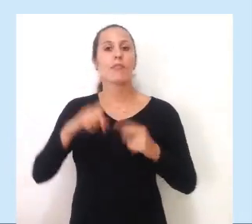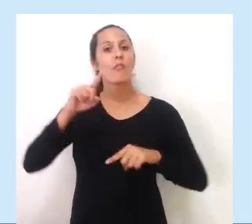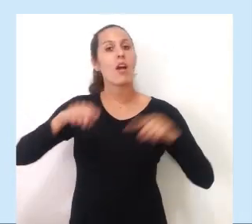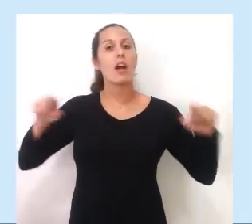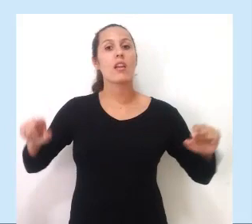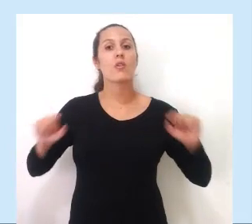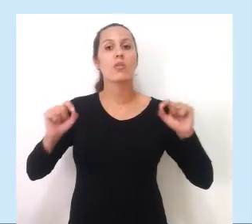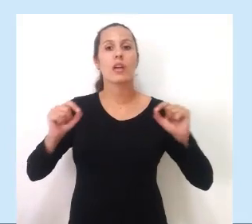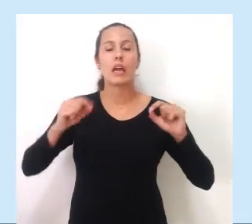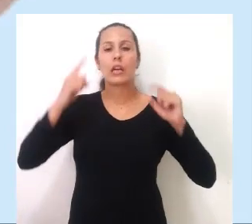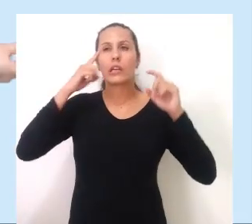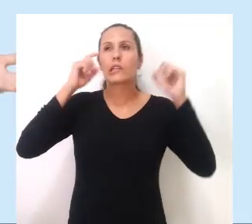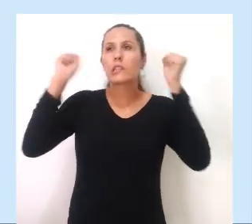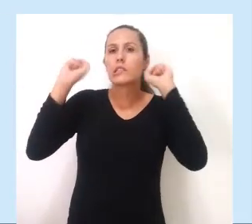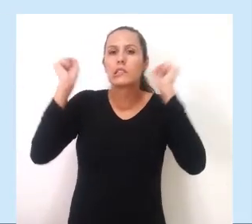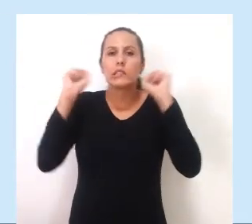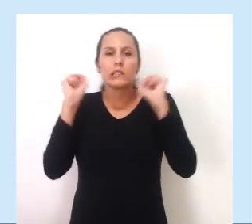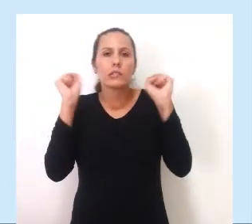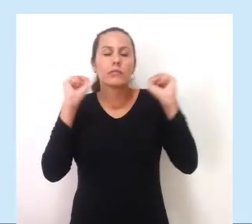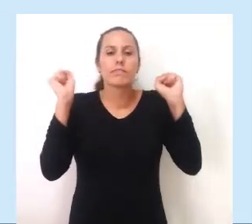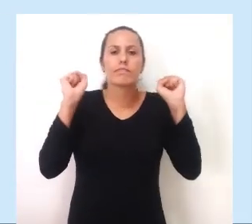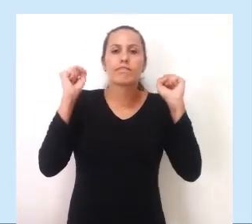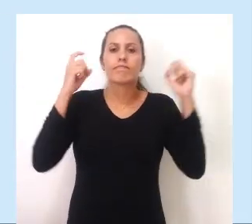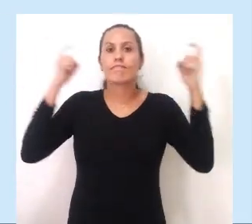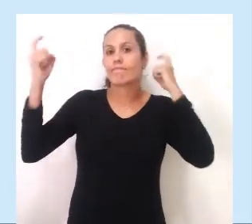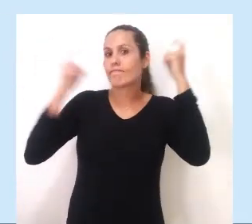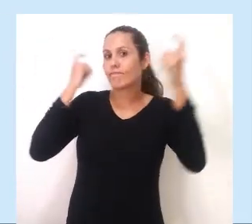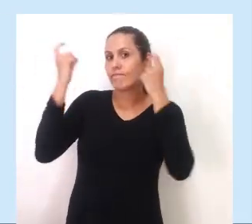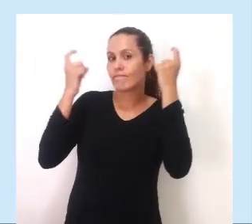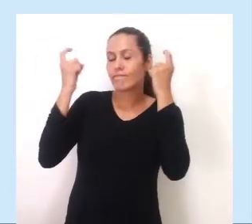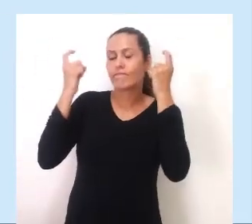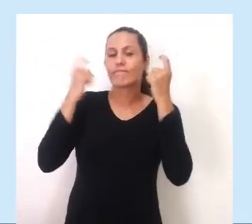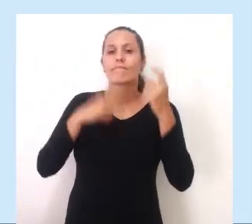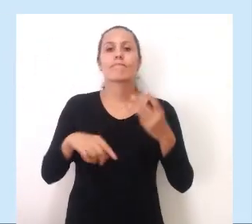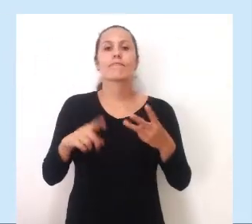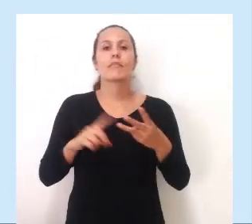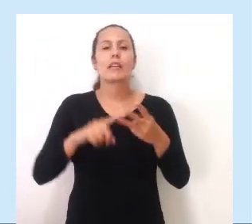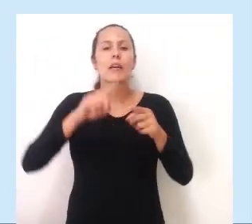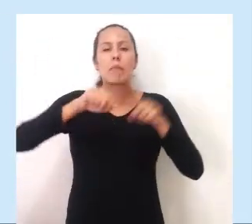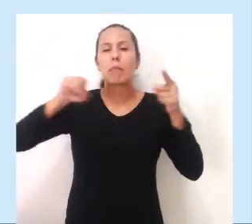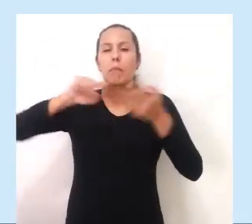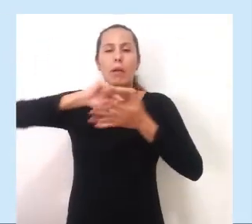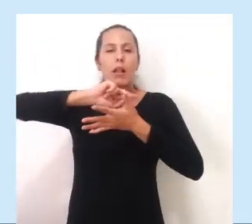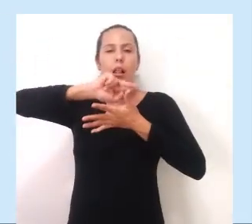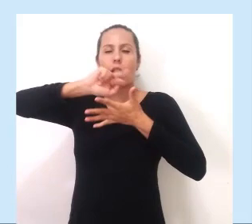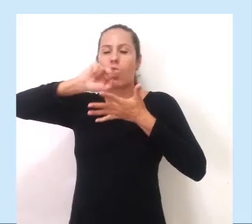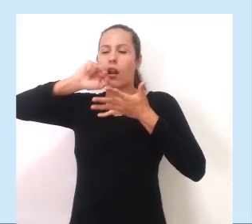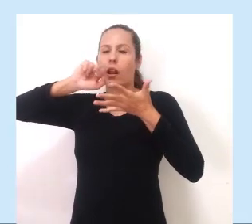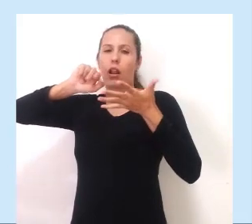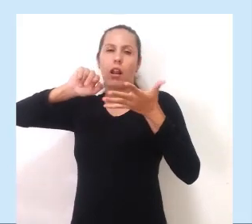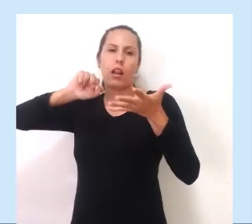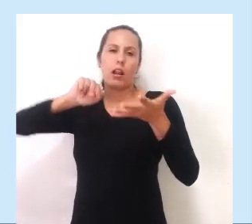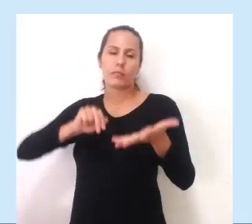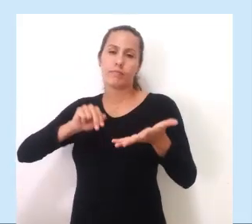com a alimentação, varia de acordo com estresse,